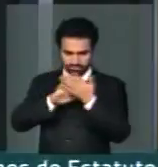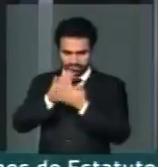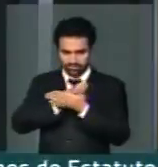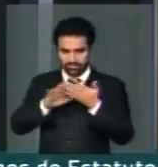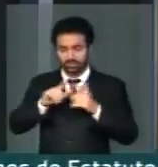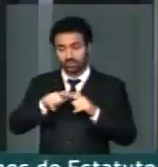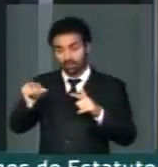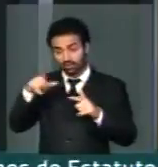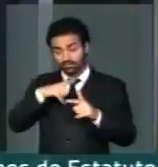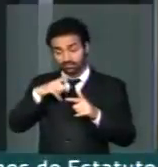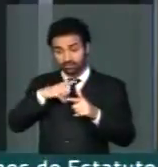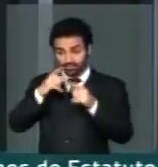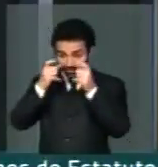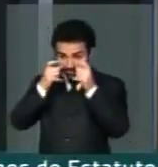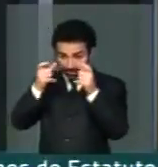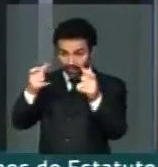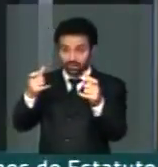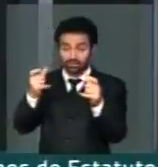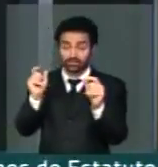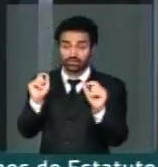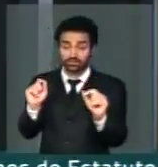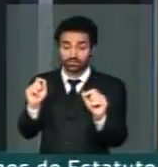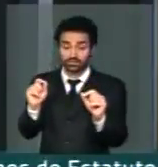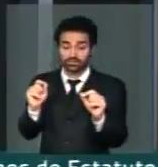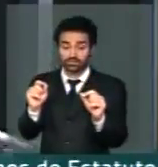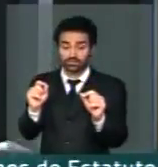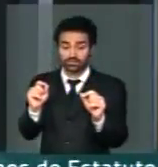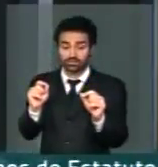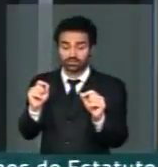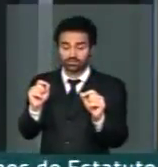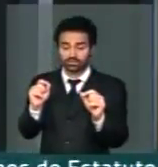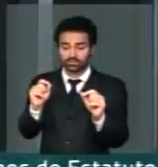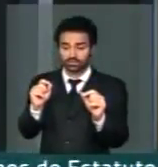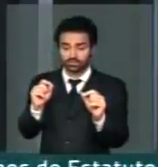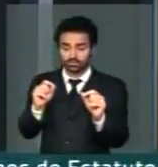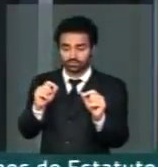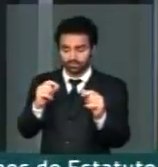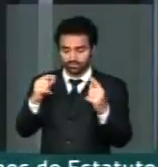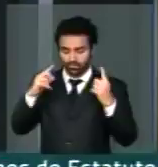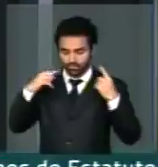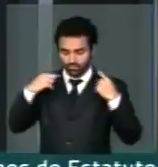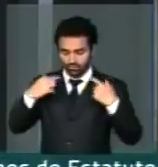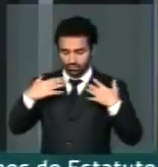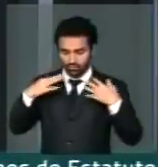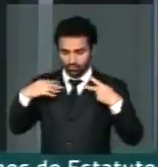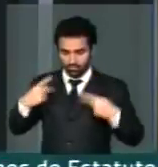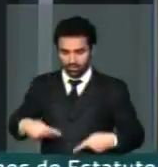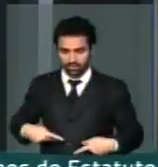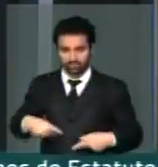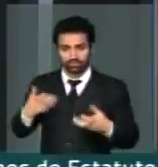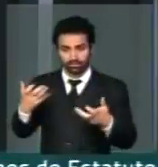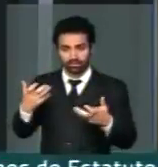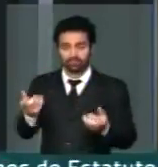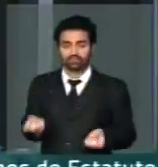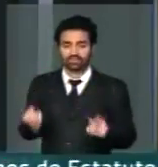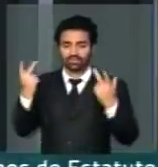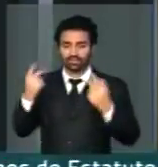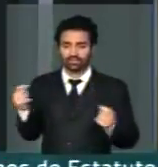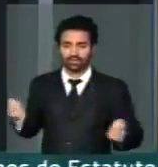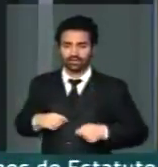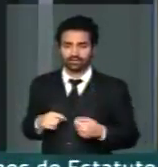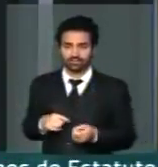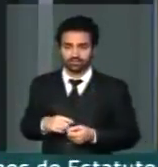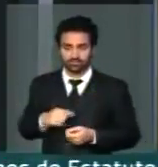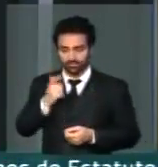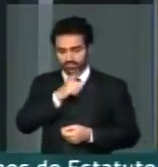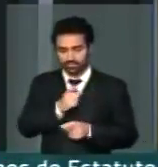um interesse, mais uma vez, em fazer do ser humano uma mercadoria que possa